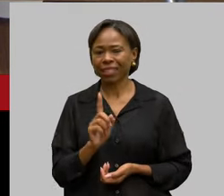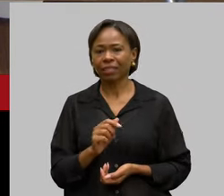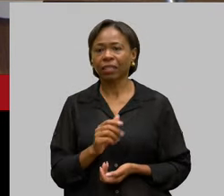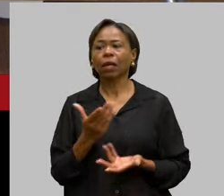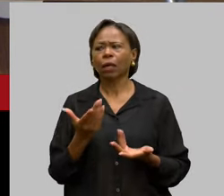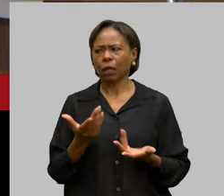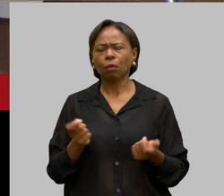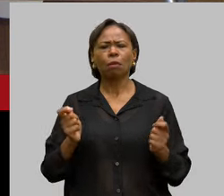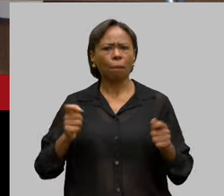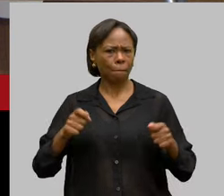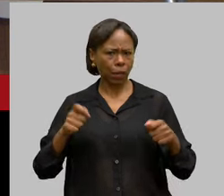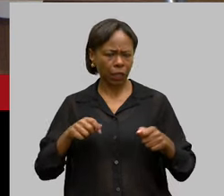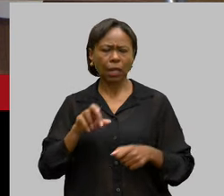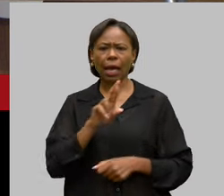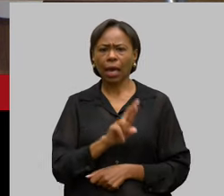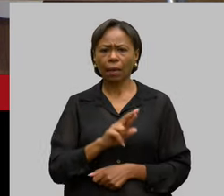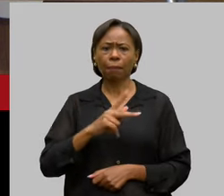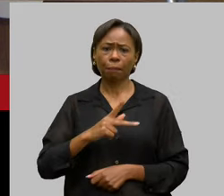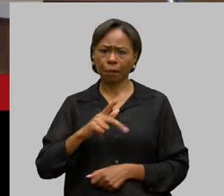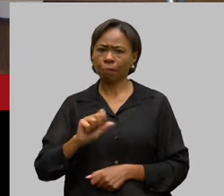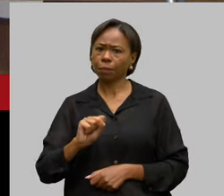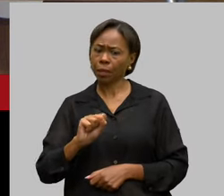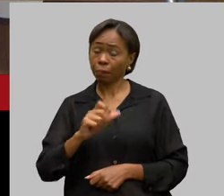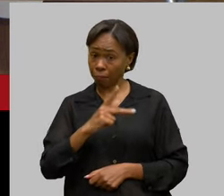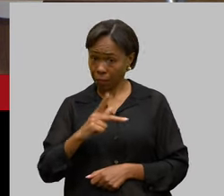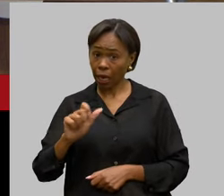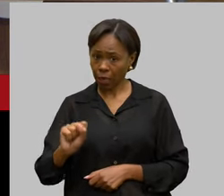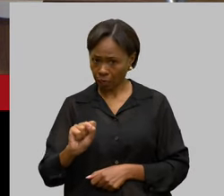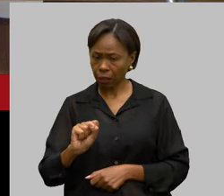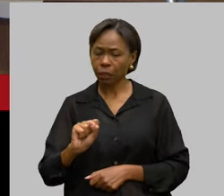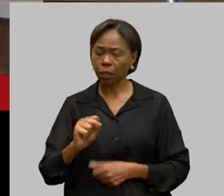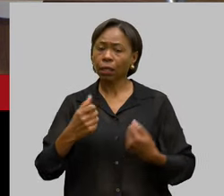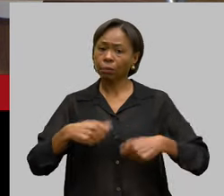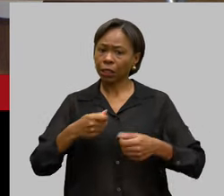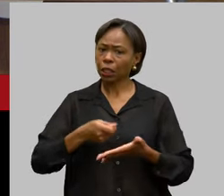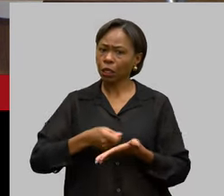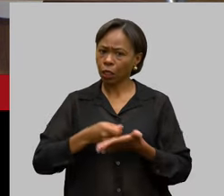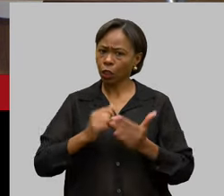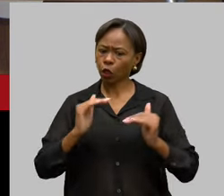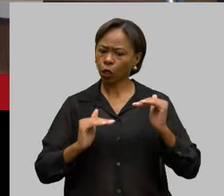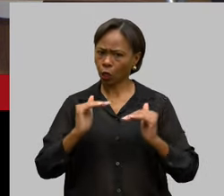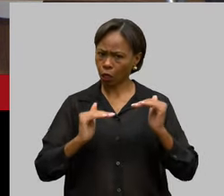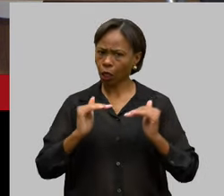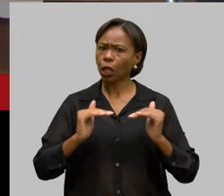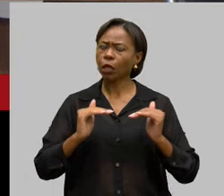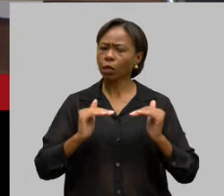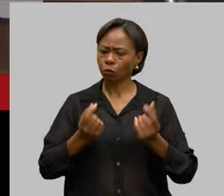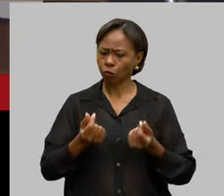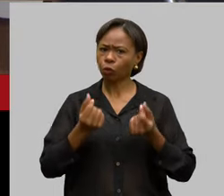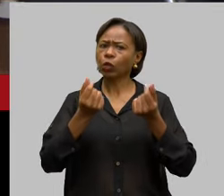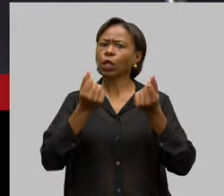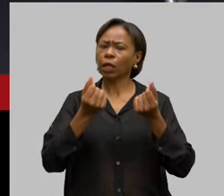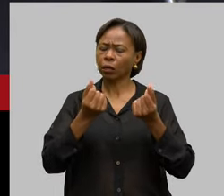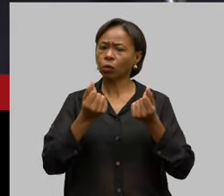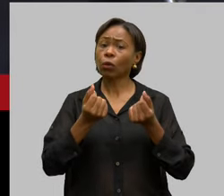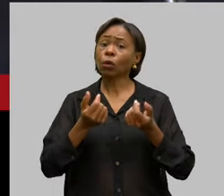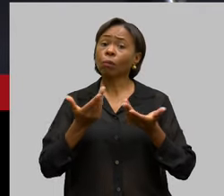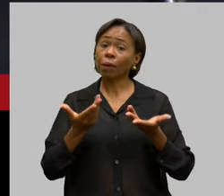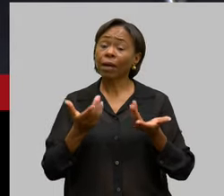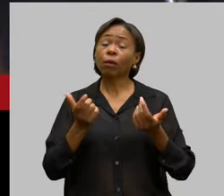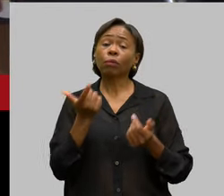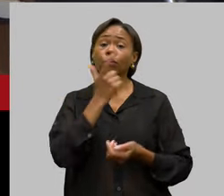possibilidade de rpps exigir Claro equilíbrio financeiro autorial mantendo condições com o destino de